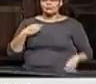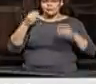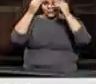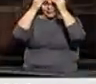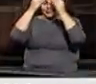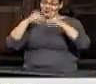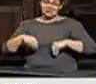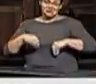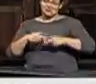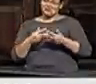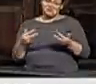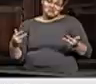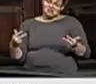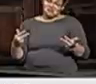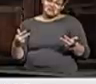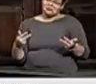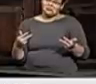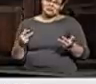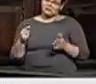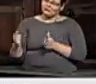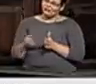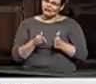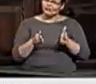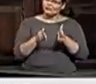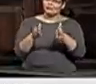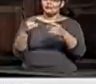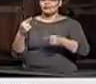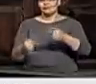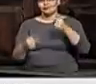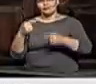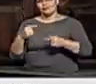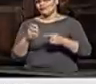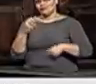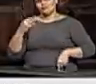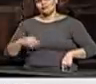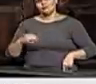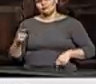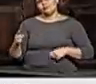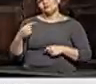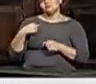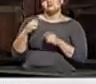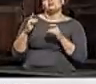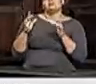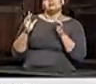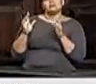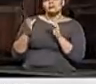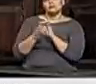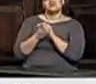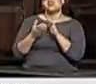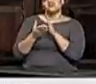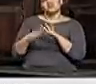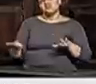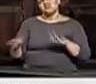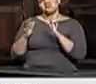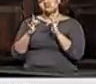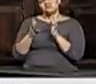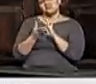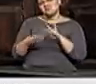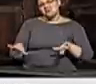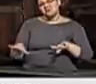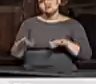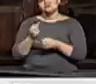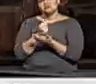Desiste de alguma coisa, um caminho político que não deu certo, uma relação amorosa que não deu certo,